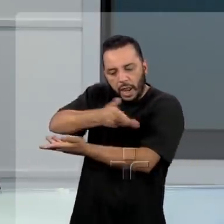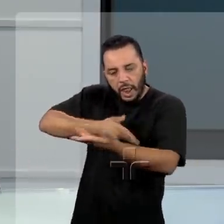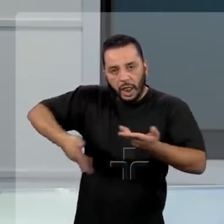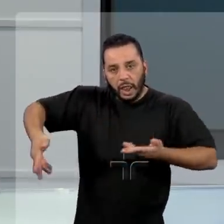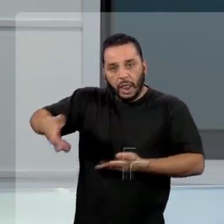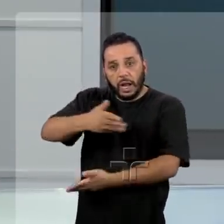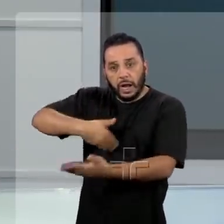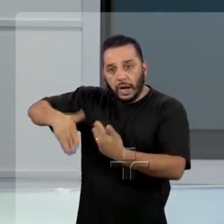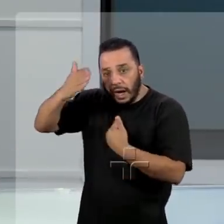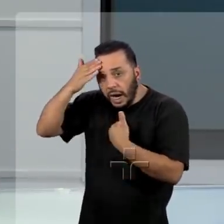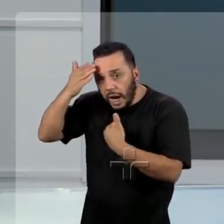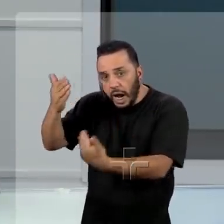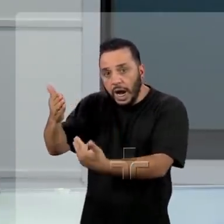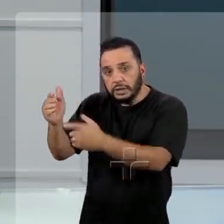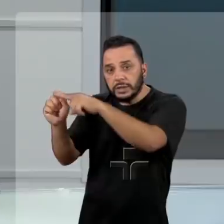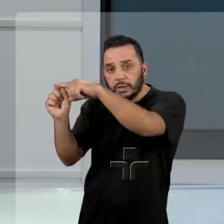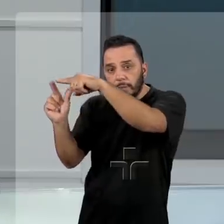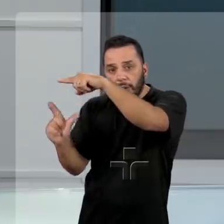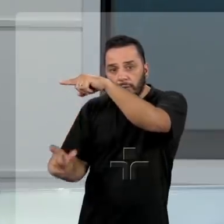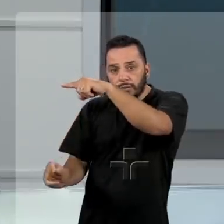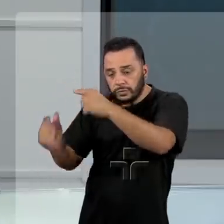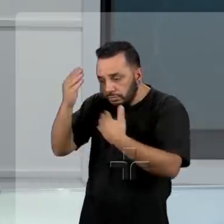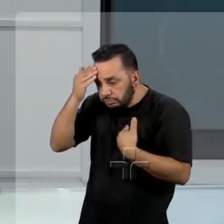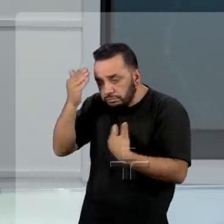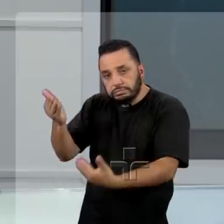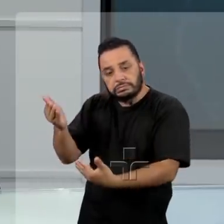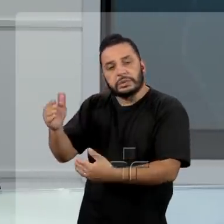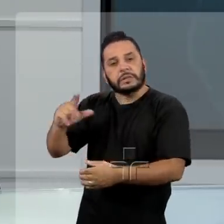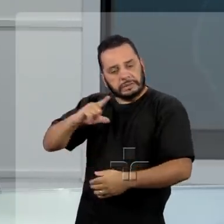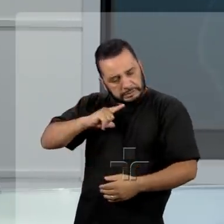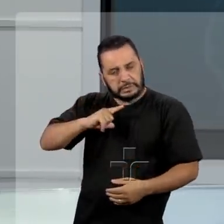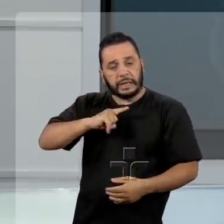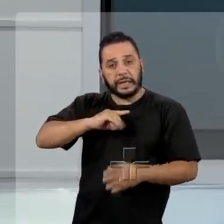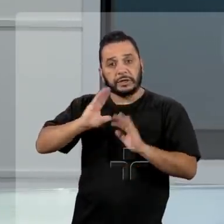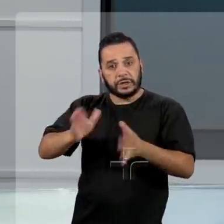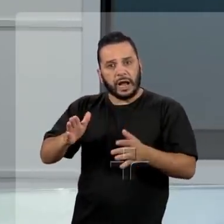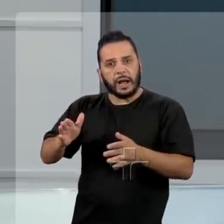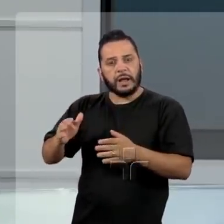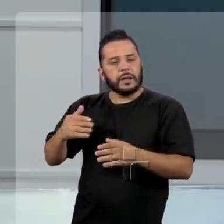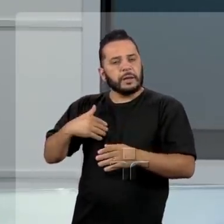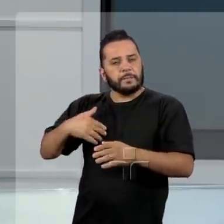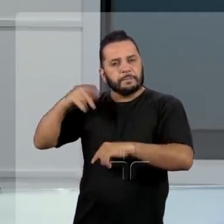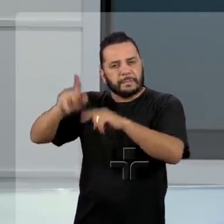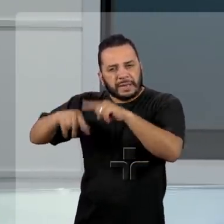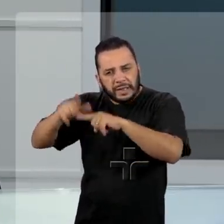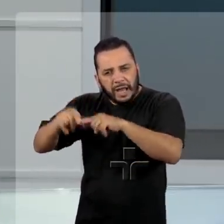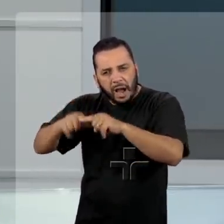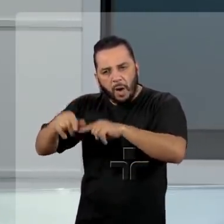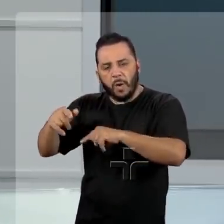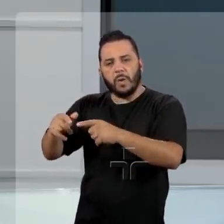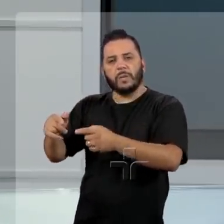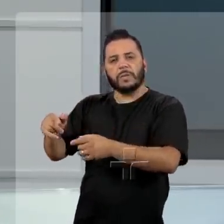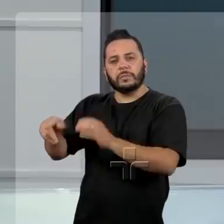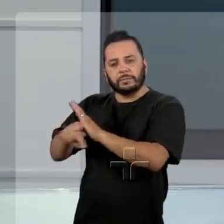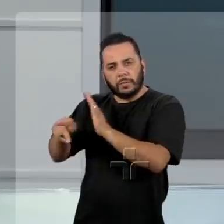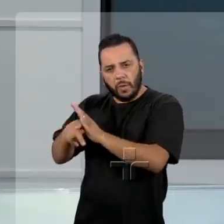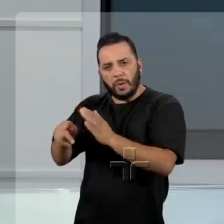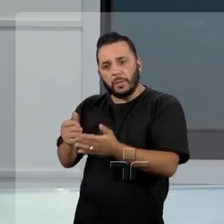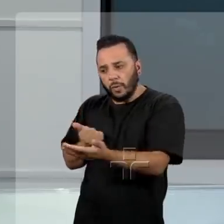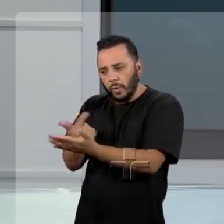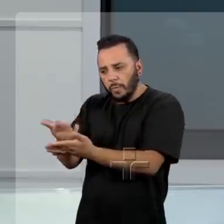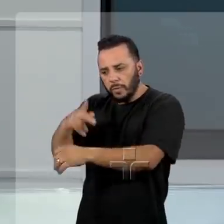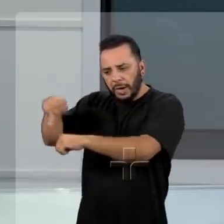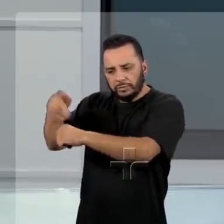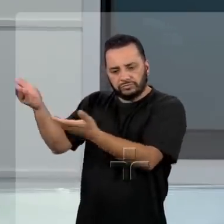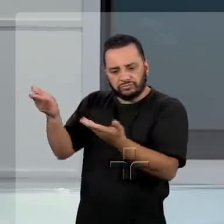Mercosul, nós hoje temos um mercado integrado para vários bens industriais que nós não conseguimos exportar para outros lugares. Então, se voltássemos atrás com o